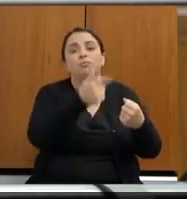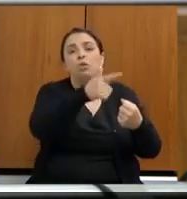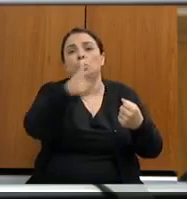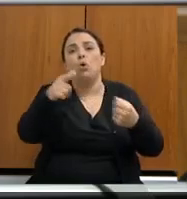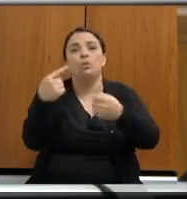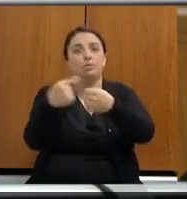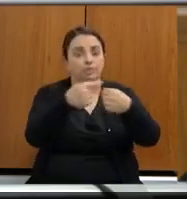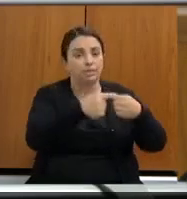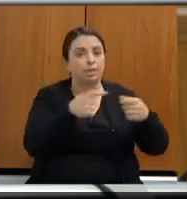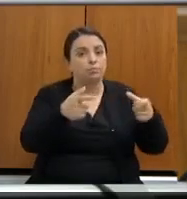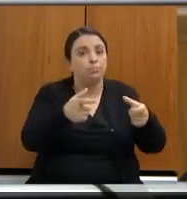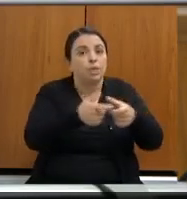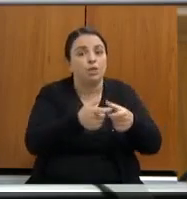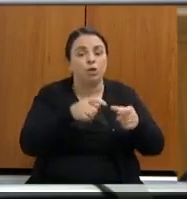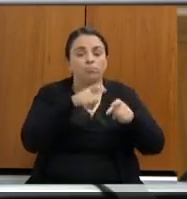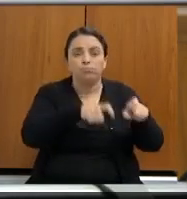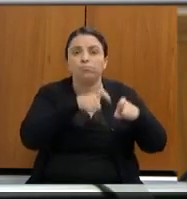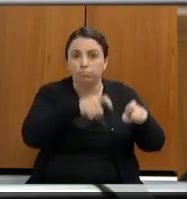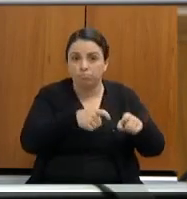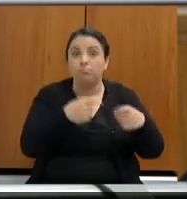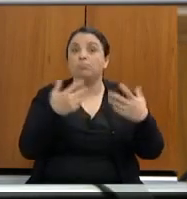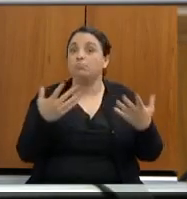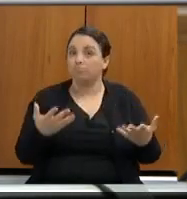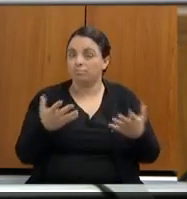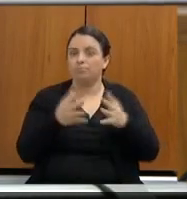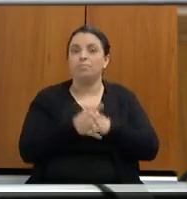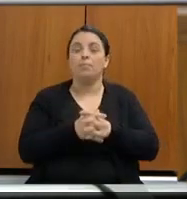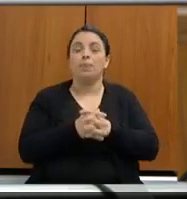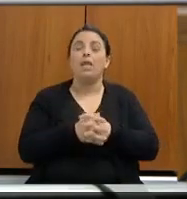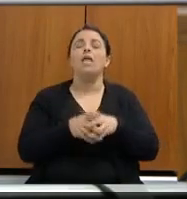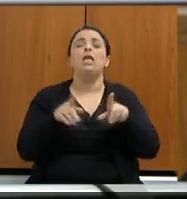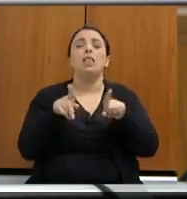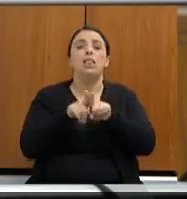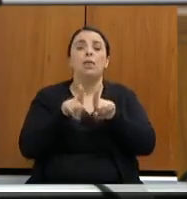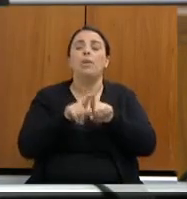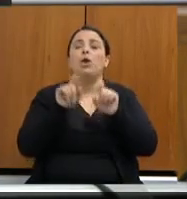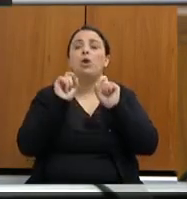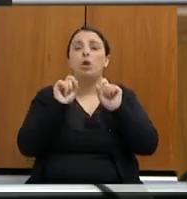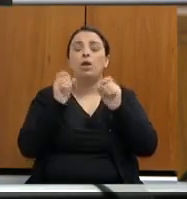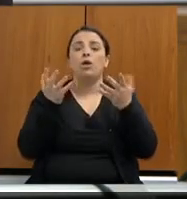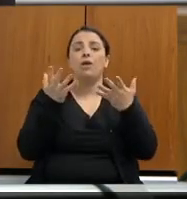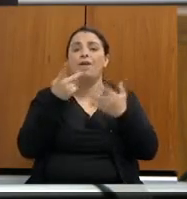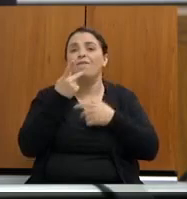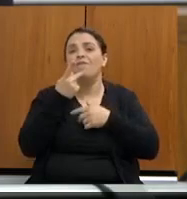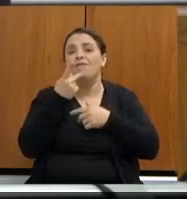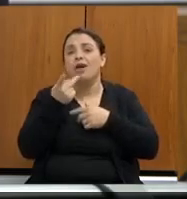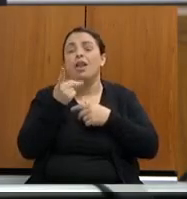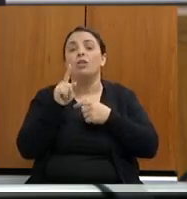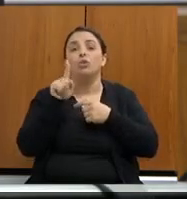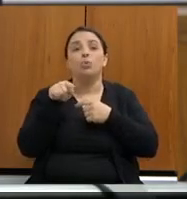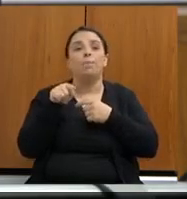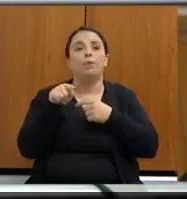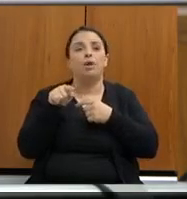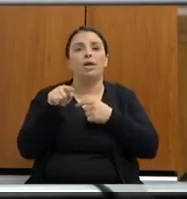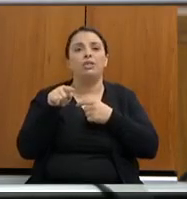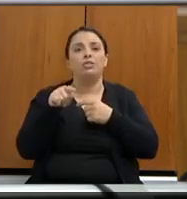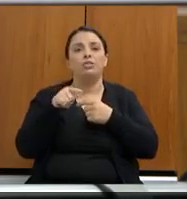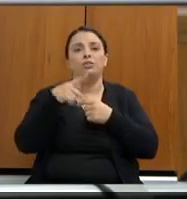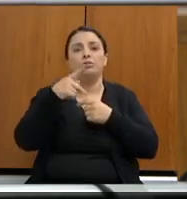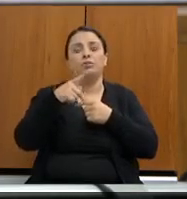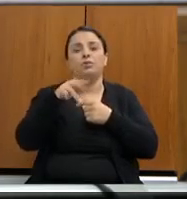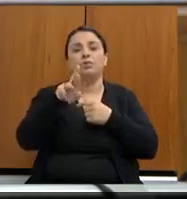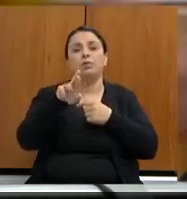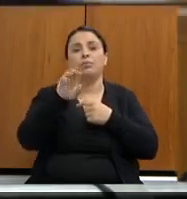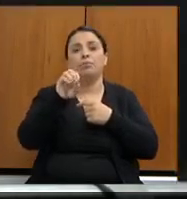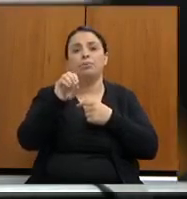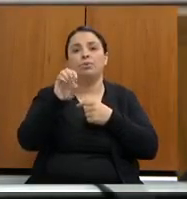também a oportunidade eu quero fazer aqui uma menção em relação ao Proerd né um